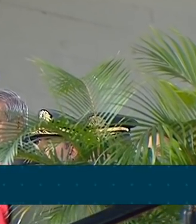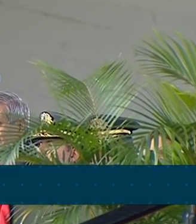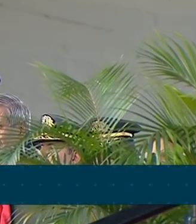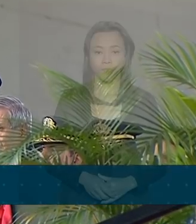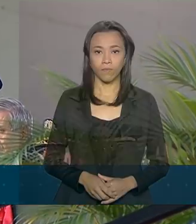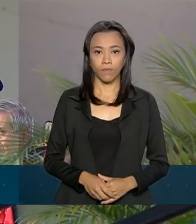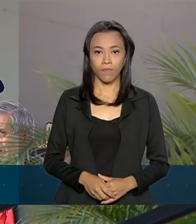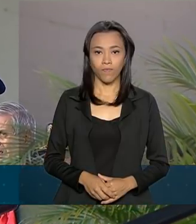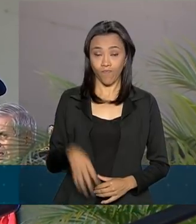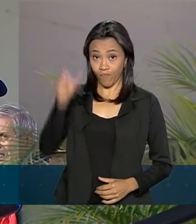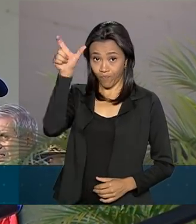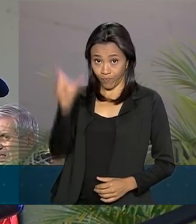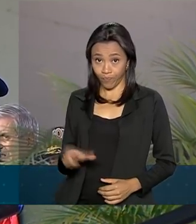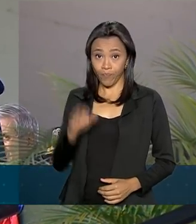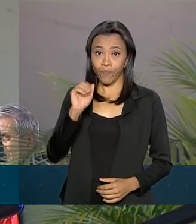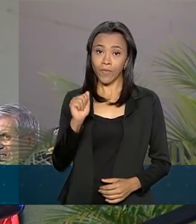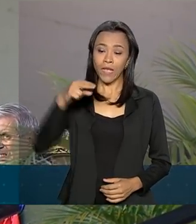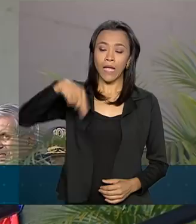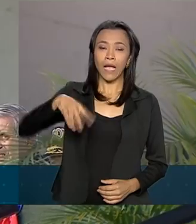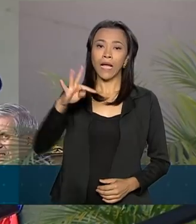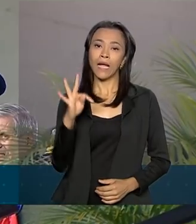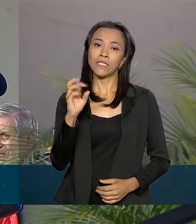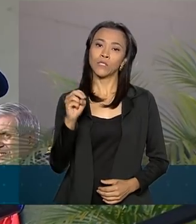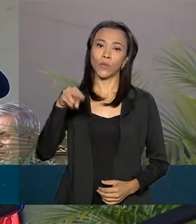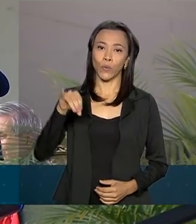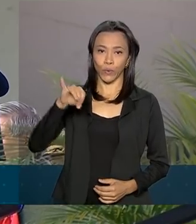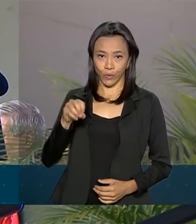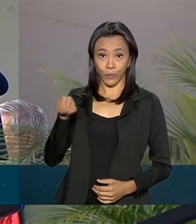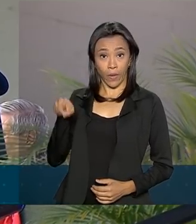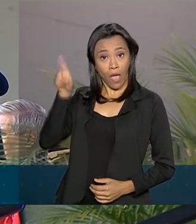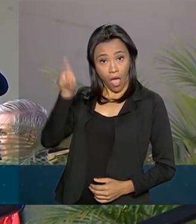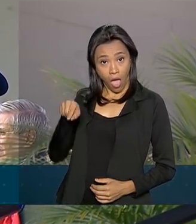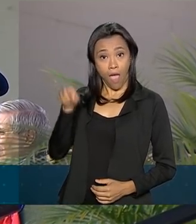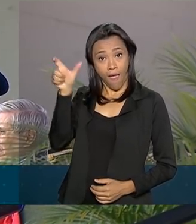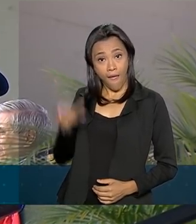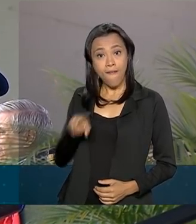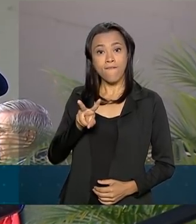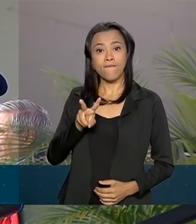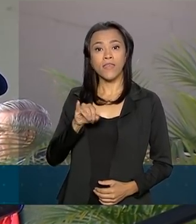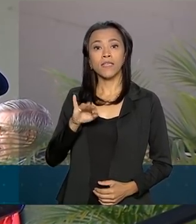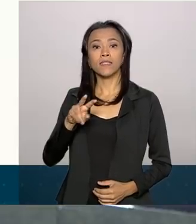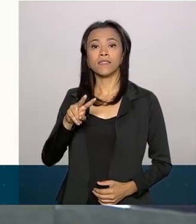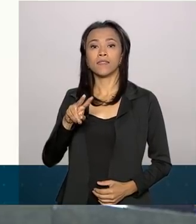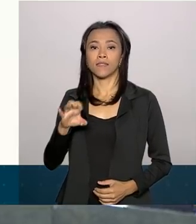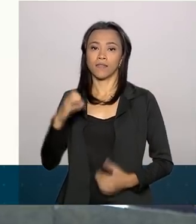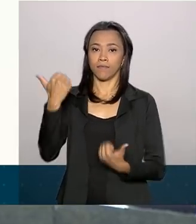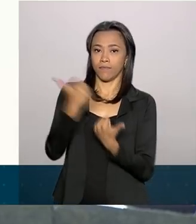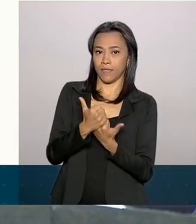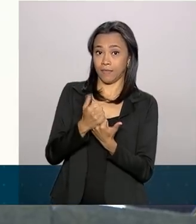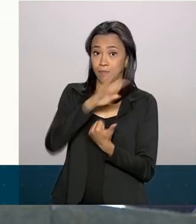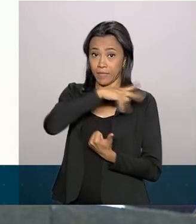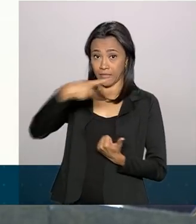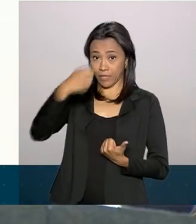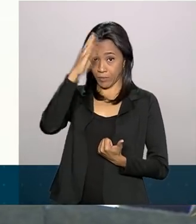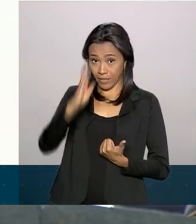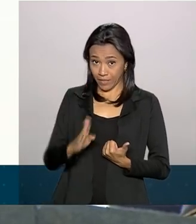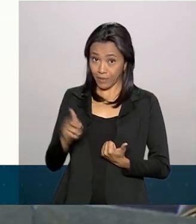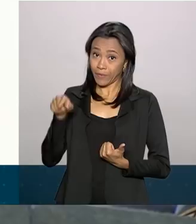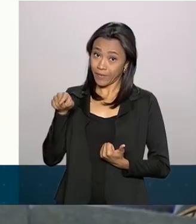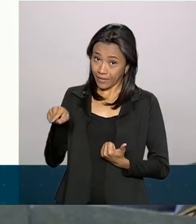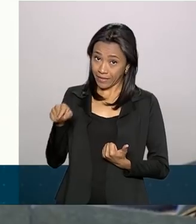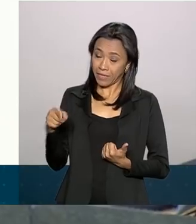Senhor Antônio Hamilton Martins Mourão, vice-presidente da República, que com muita honra entregou a minha